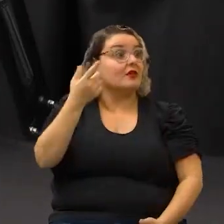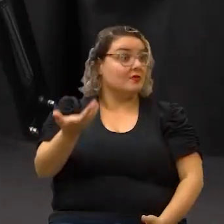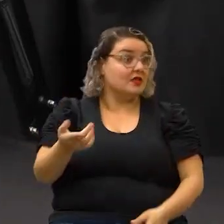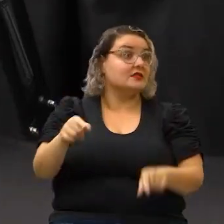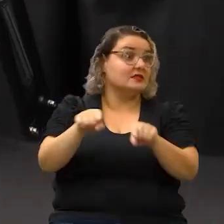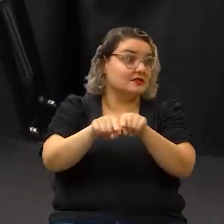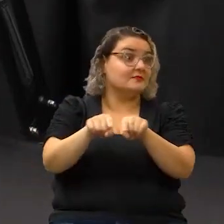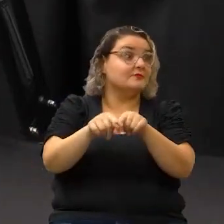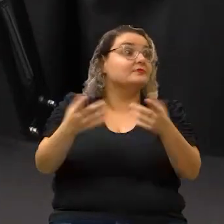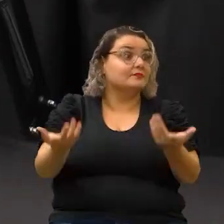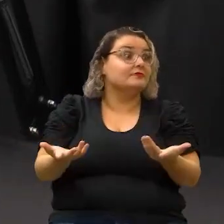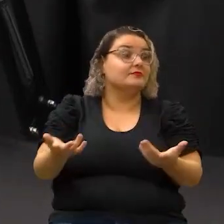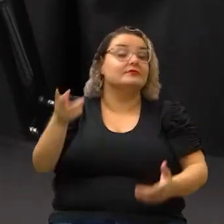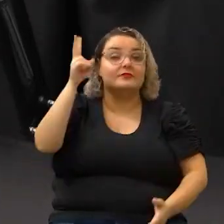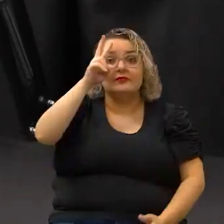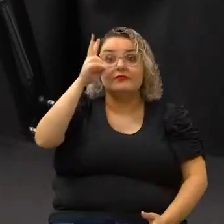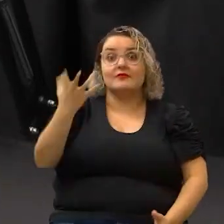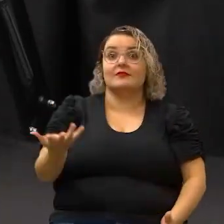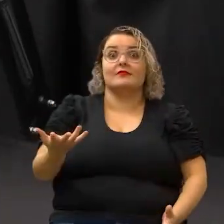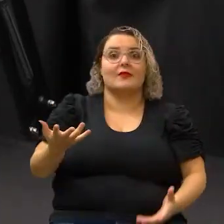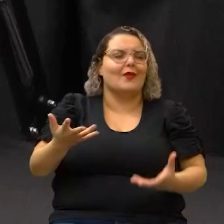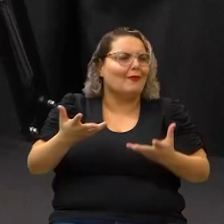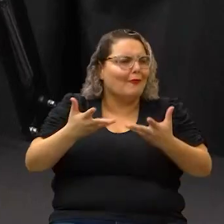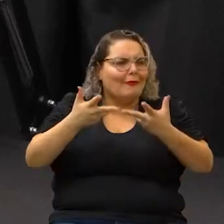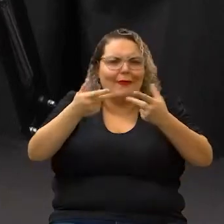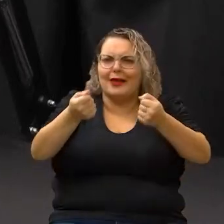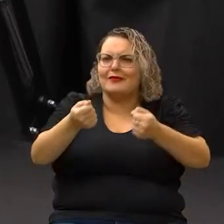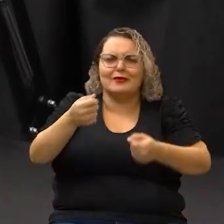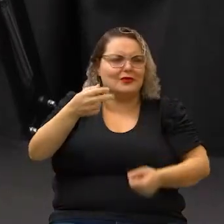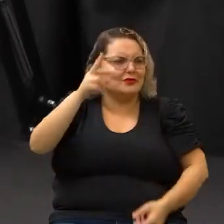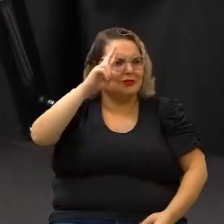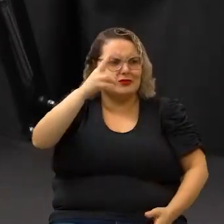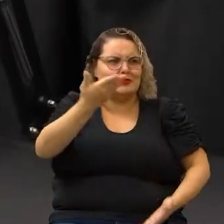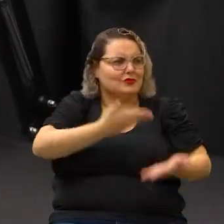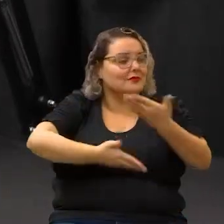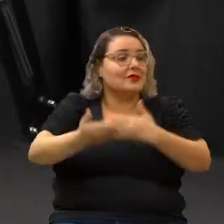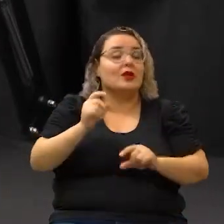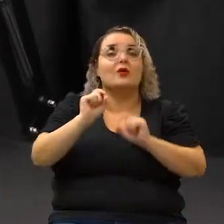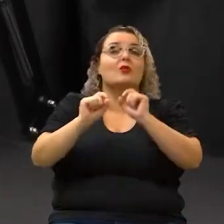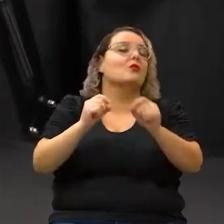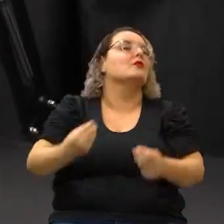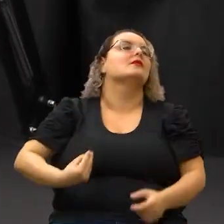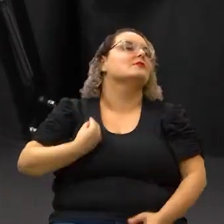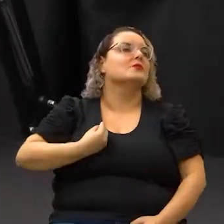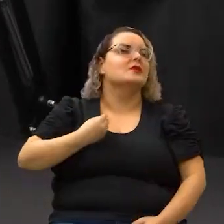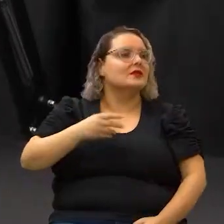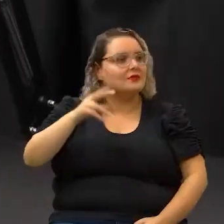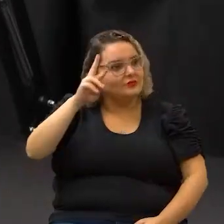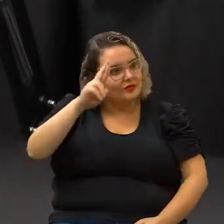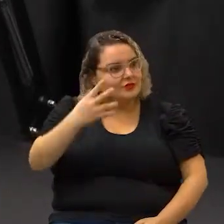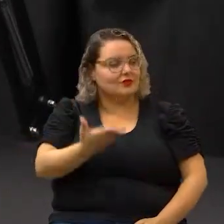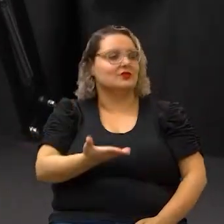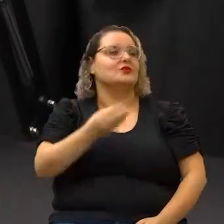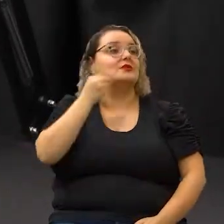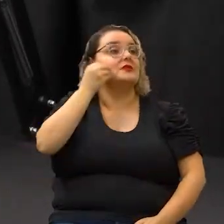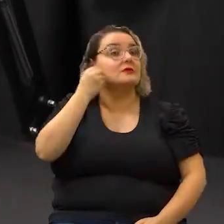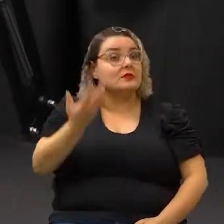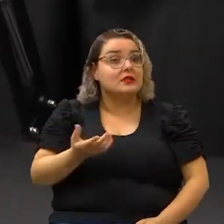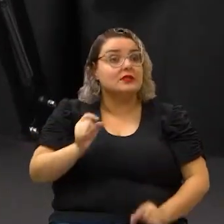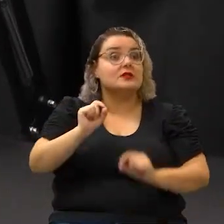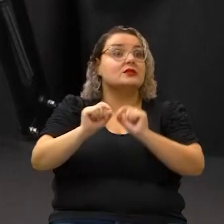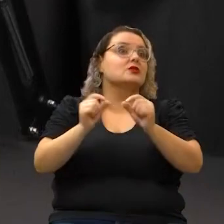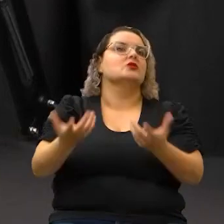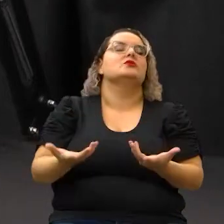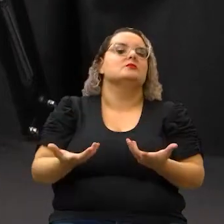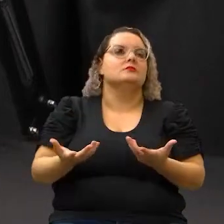assistindo, pensando, inclusive, nessa história magnífica que o senhor compartilhou com a gente? O que isso traz para a vivência do senhor e que isso a